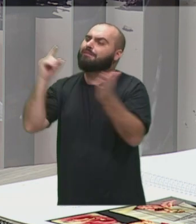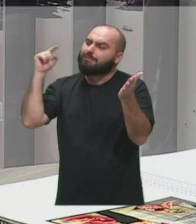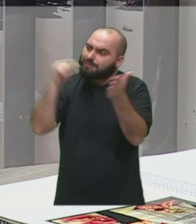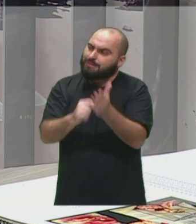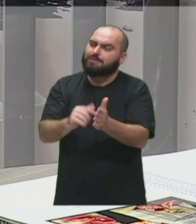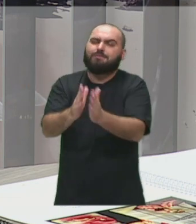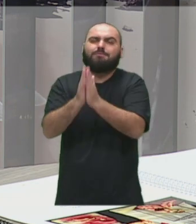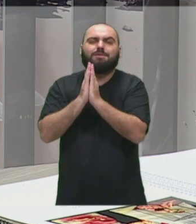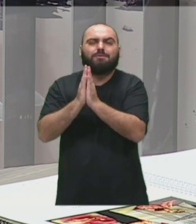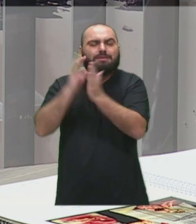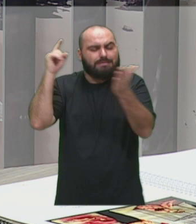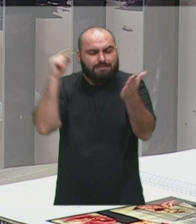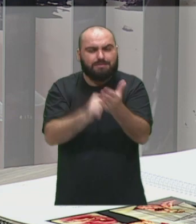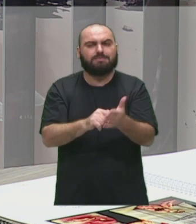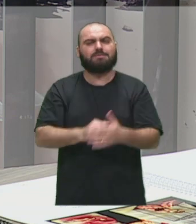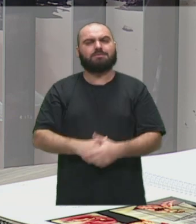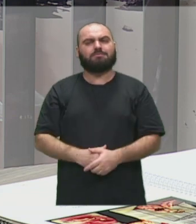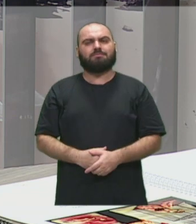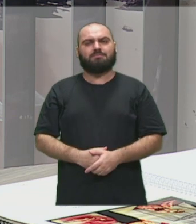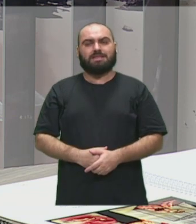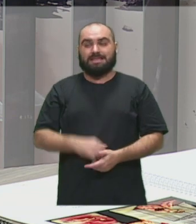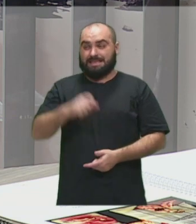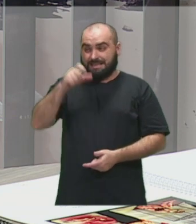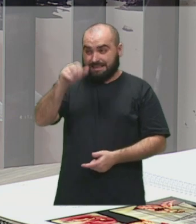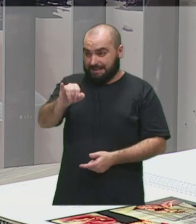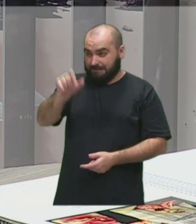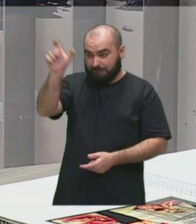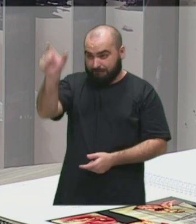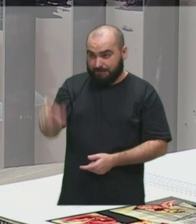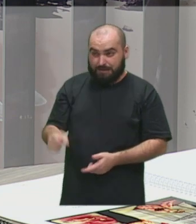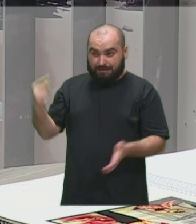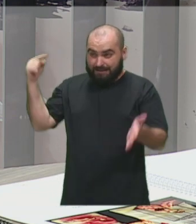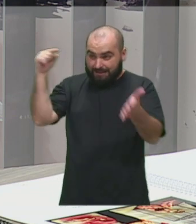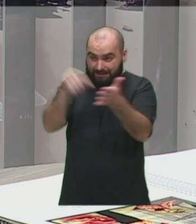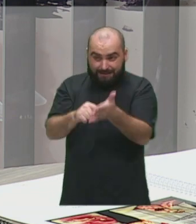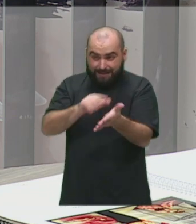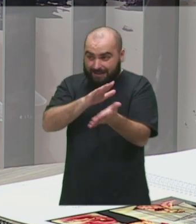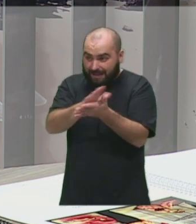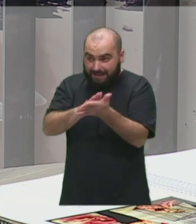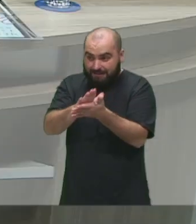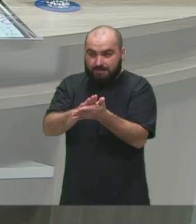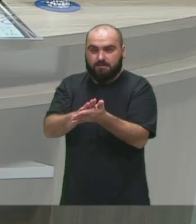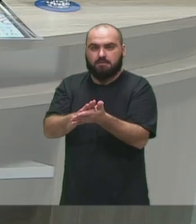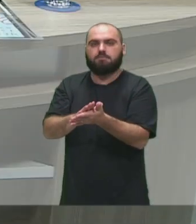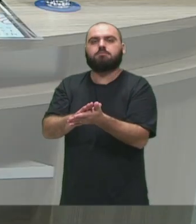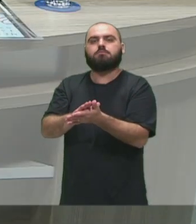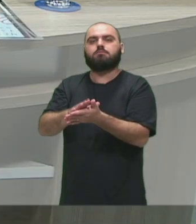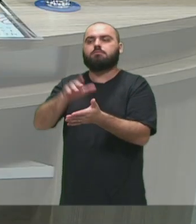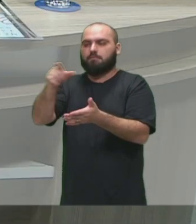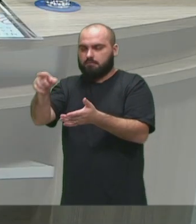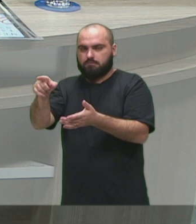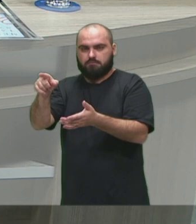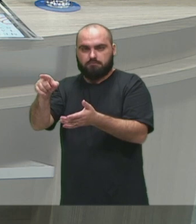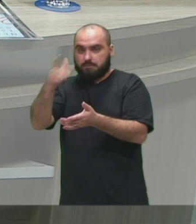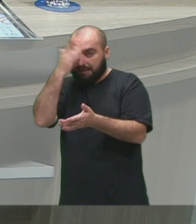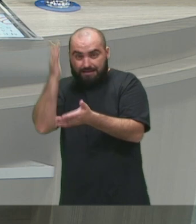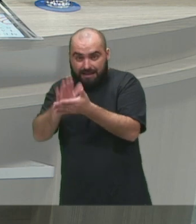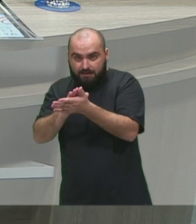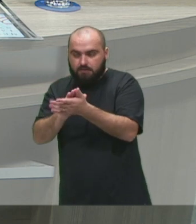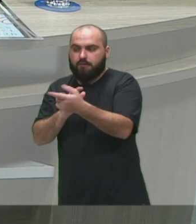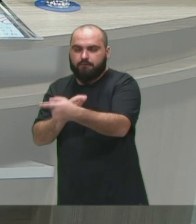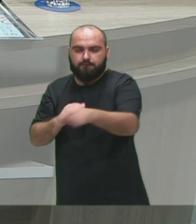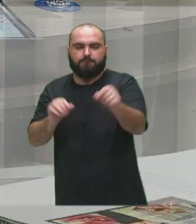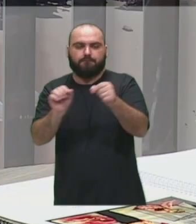fala. Denuncie. Se você não denunciar, ele vai fazer outra vítima. Você não